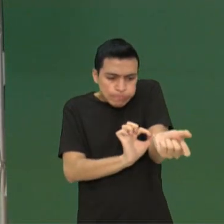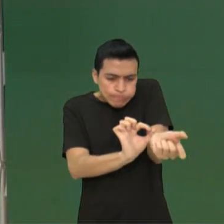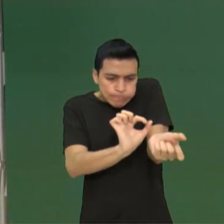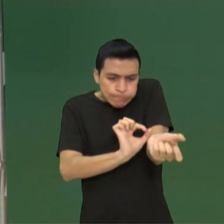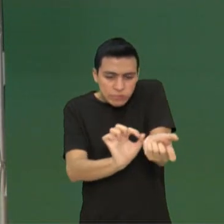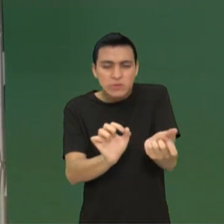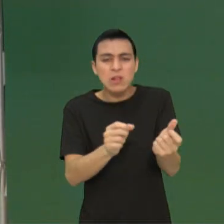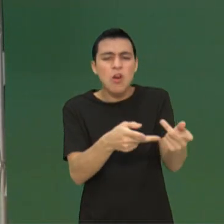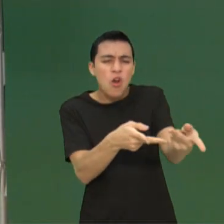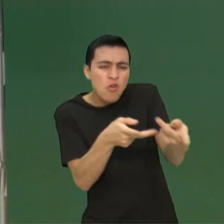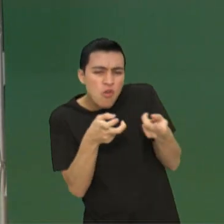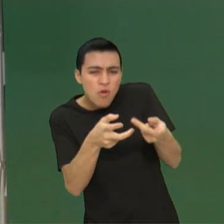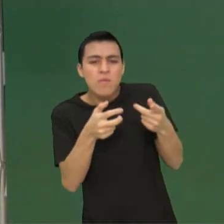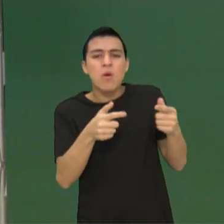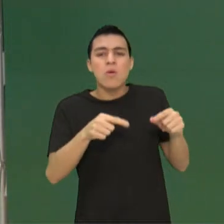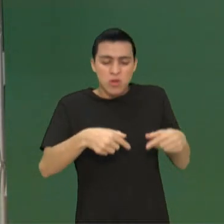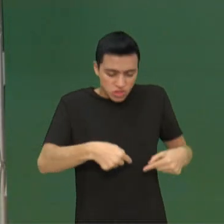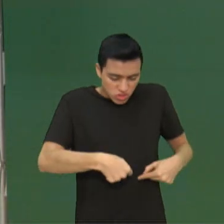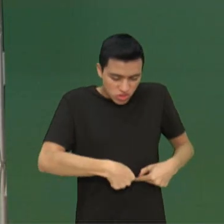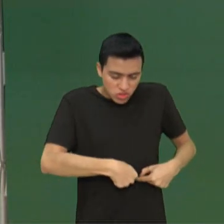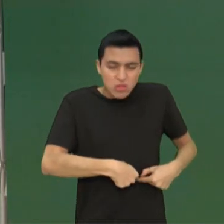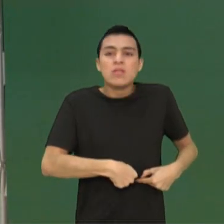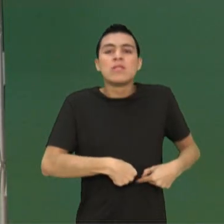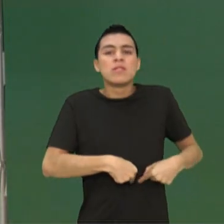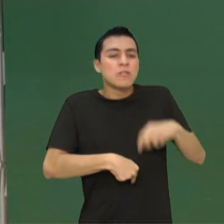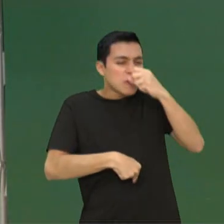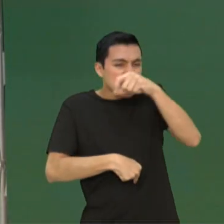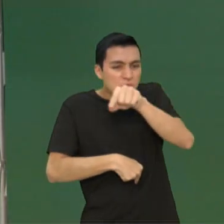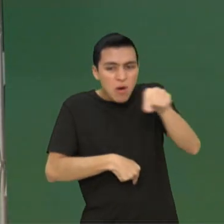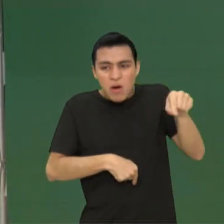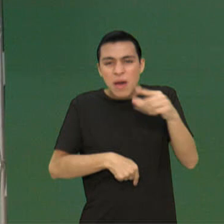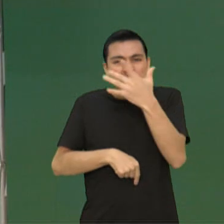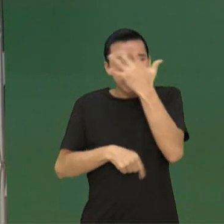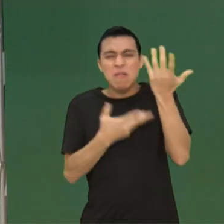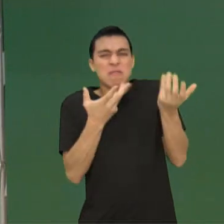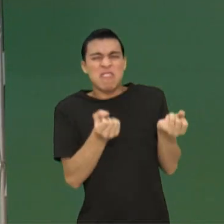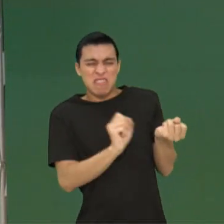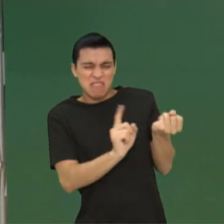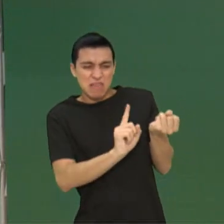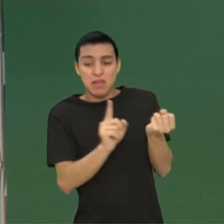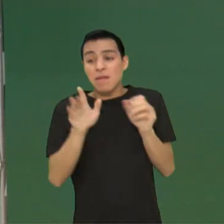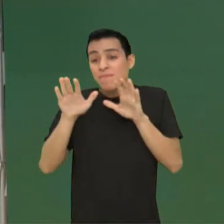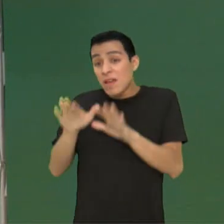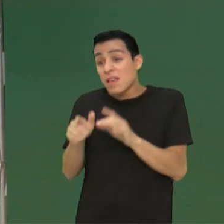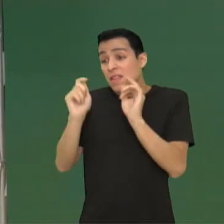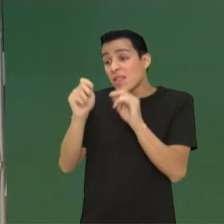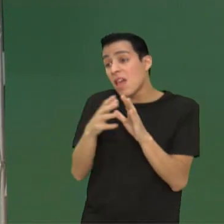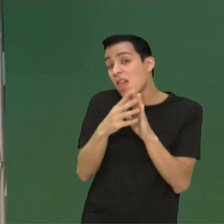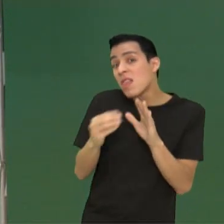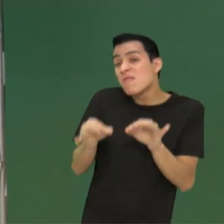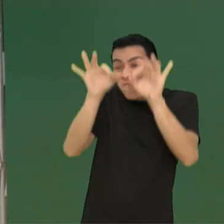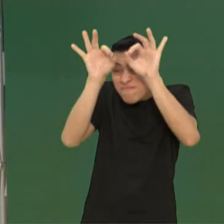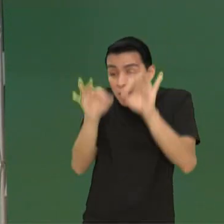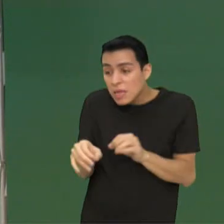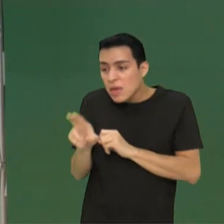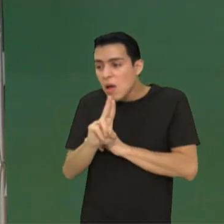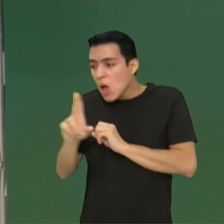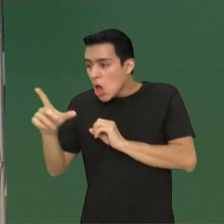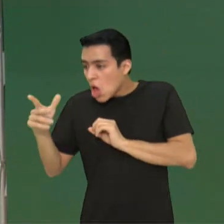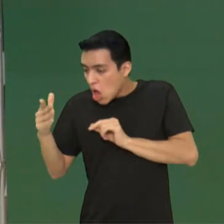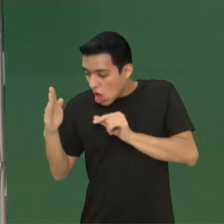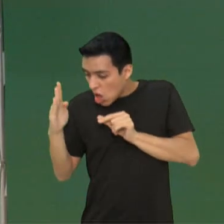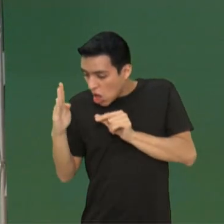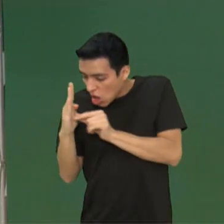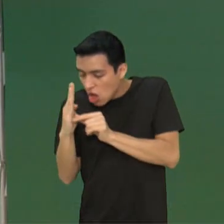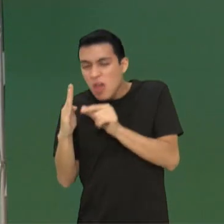de porcos e que tem um nível de rejeição alto. E que eu posso fazer uma cópia idêntica de heparina com esse biochip que o cara